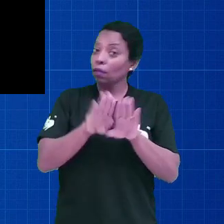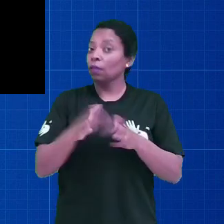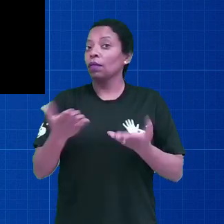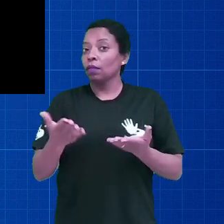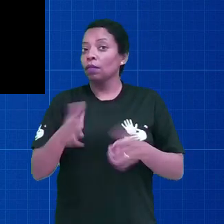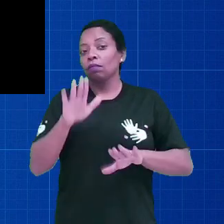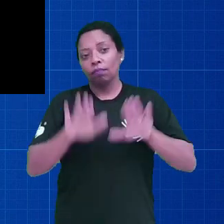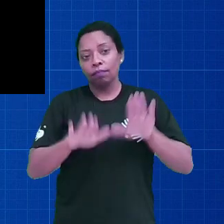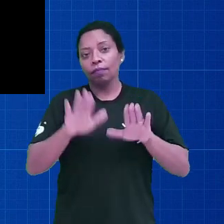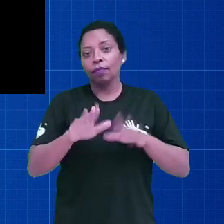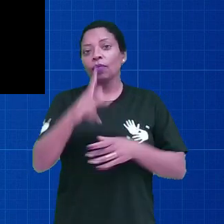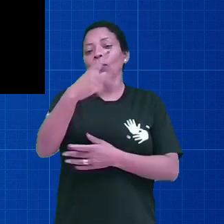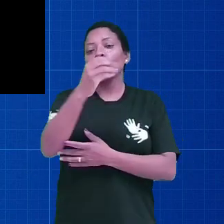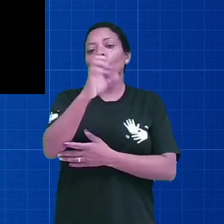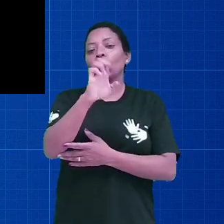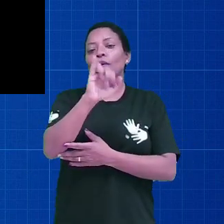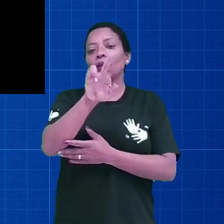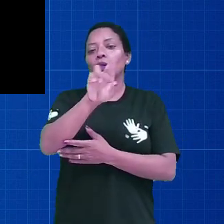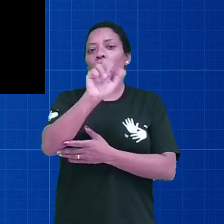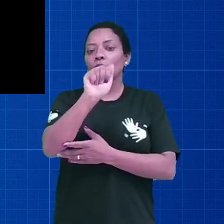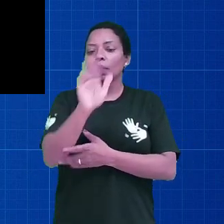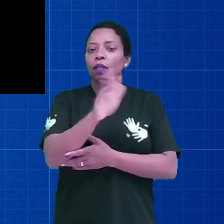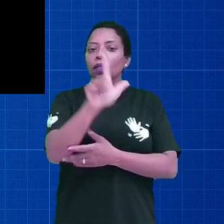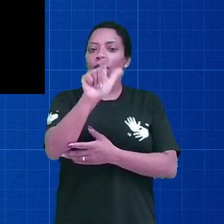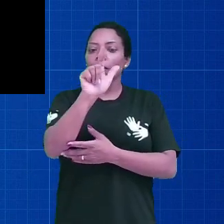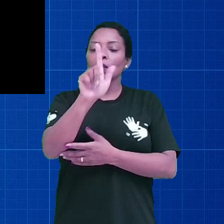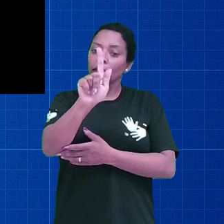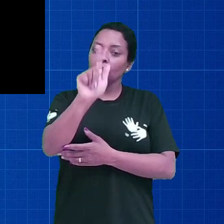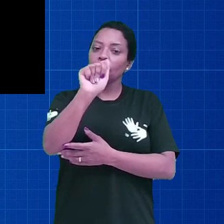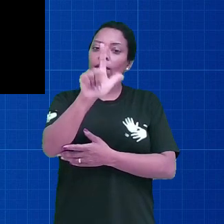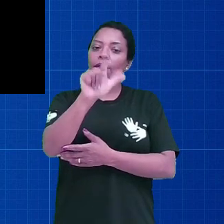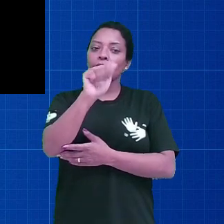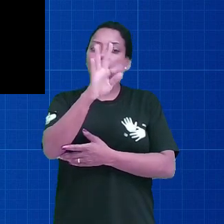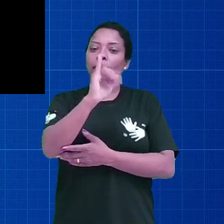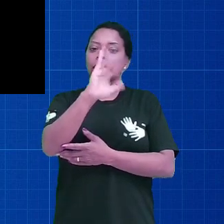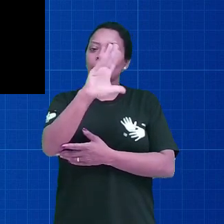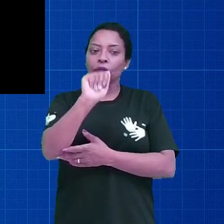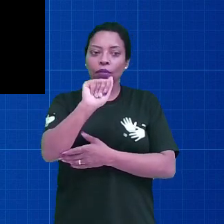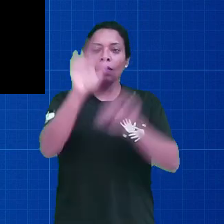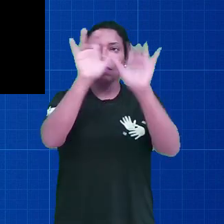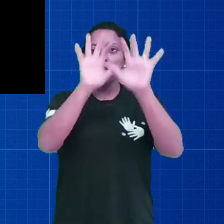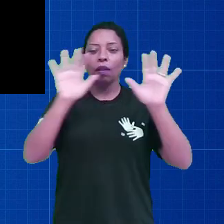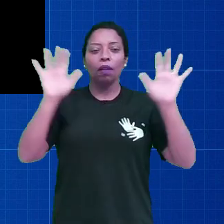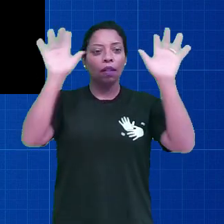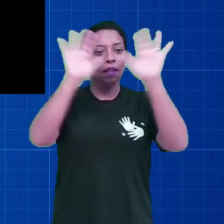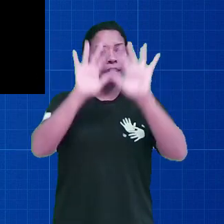Essa poeira galáctica que pode absorver, que pode refletir e que pode